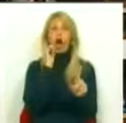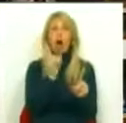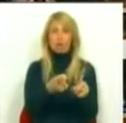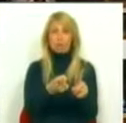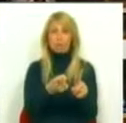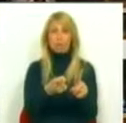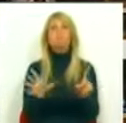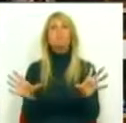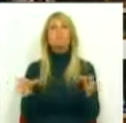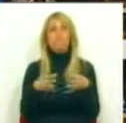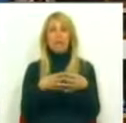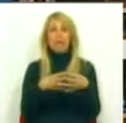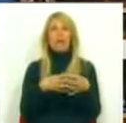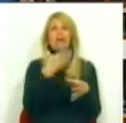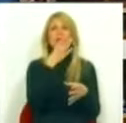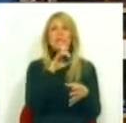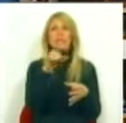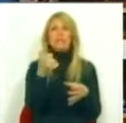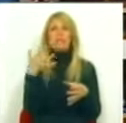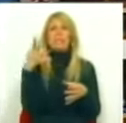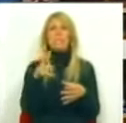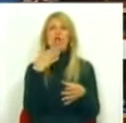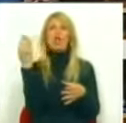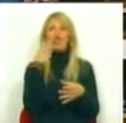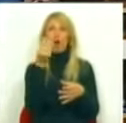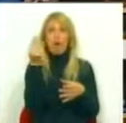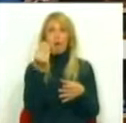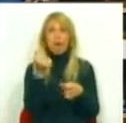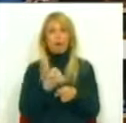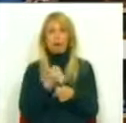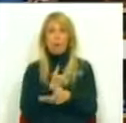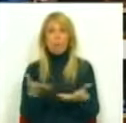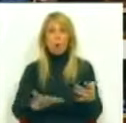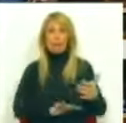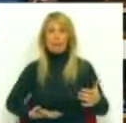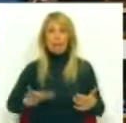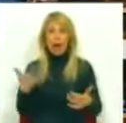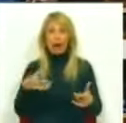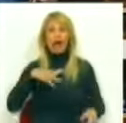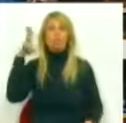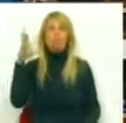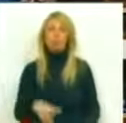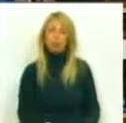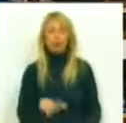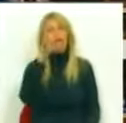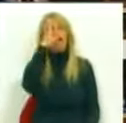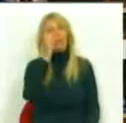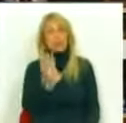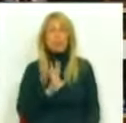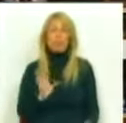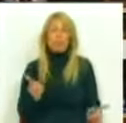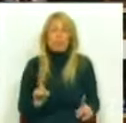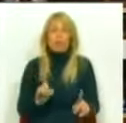cerca de 165 mil jovens desempregados em Portugal. Sabemos, Sr. Primeiro-Ministro, que não é uma